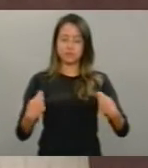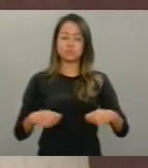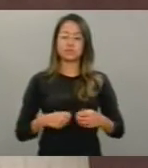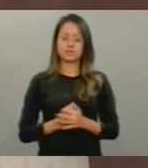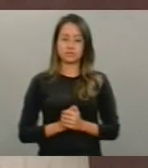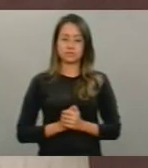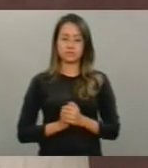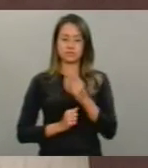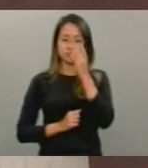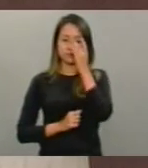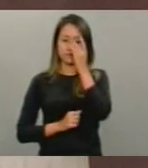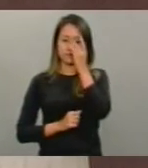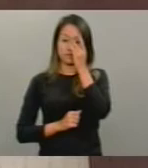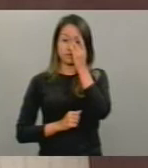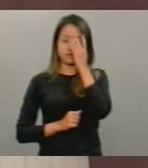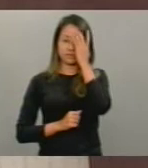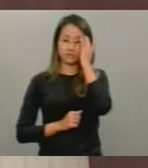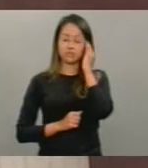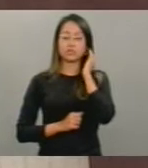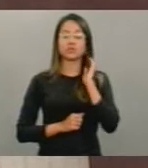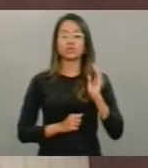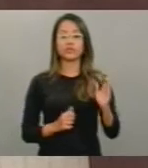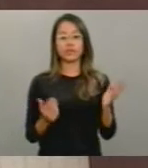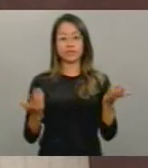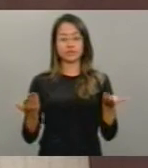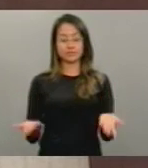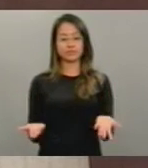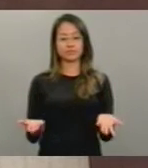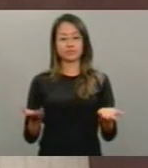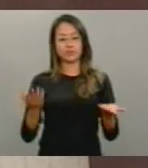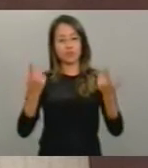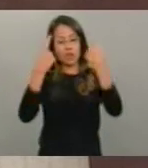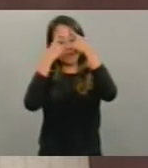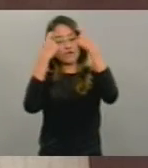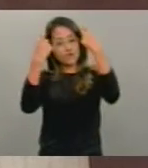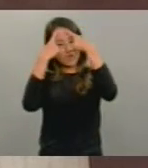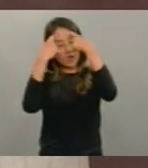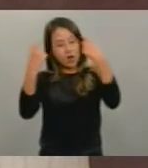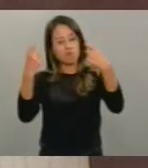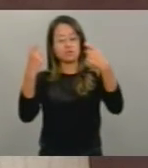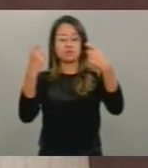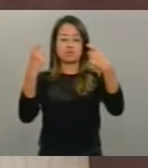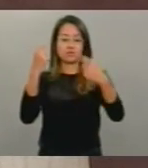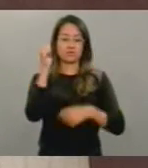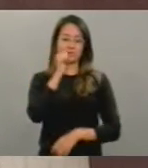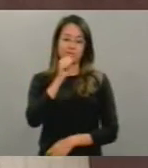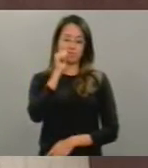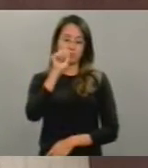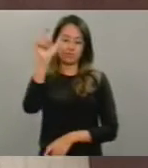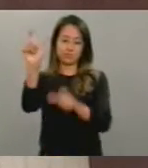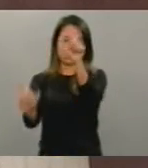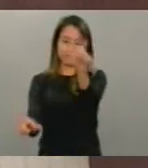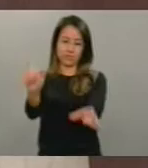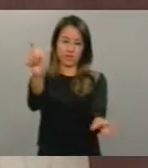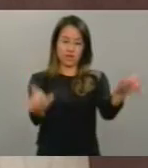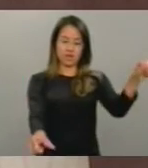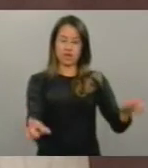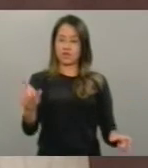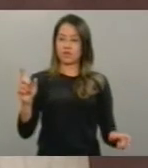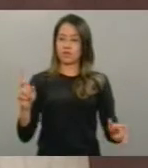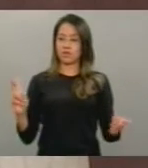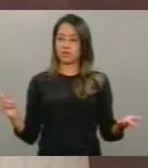A violência contra as mulheres talvez seja a face mais